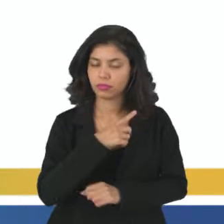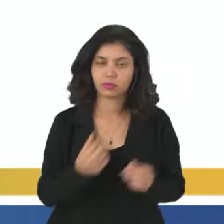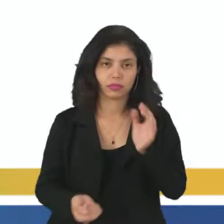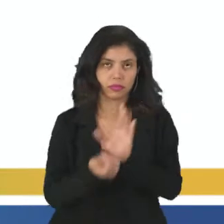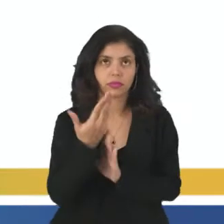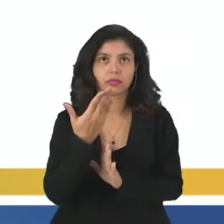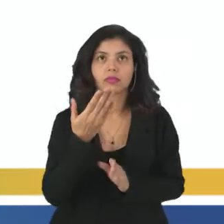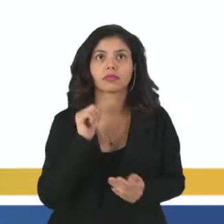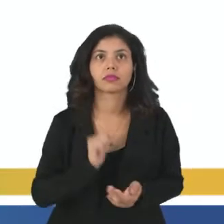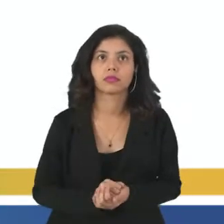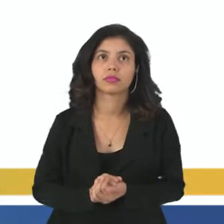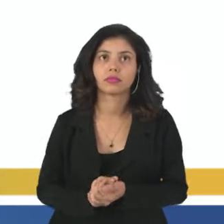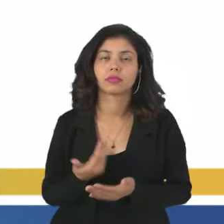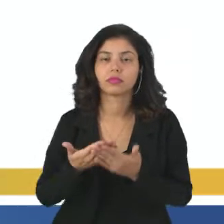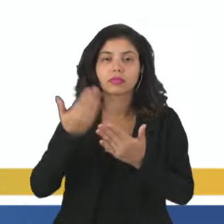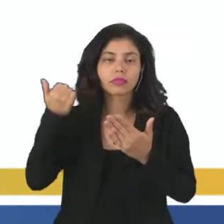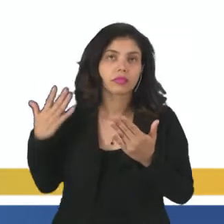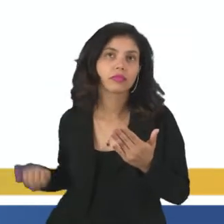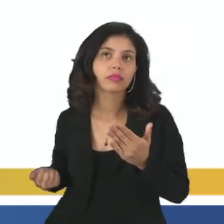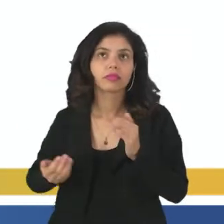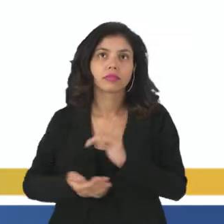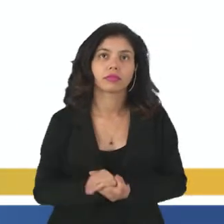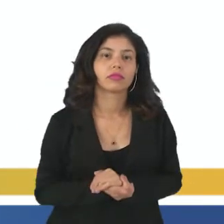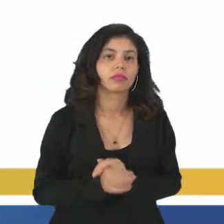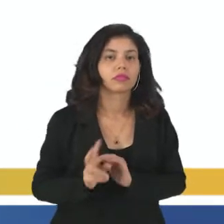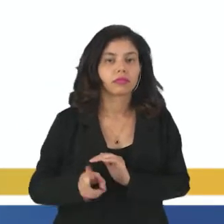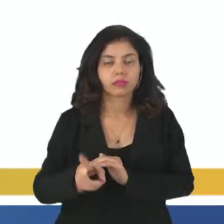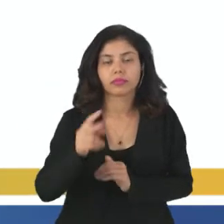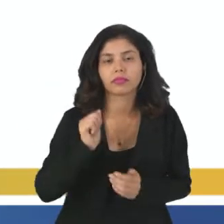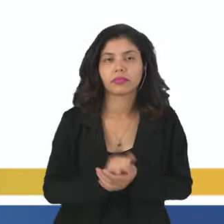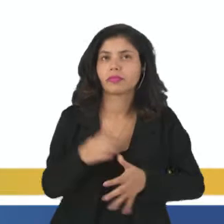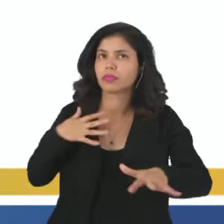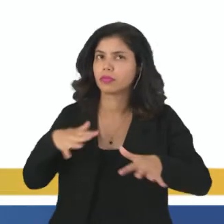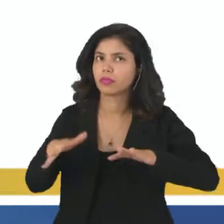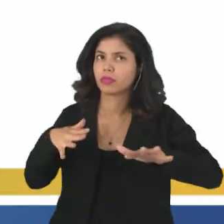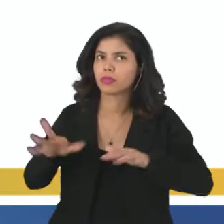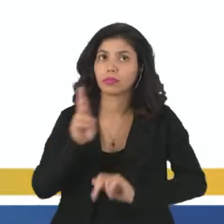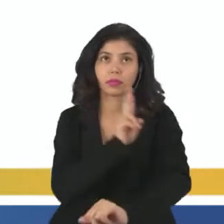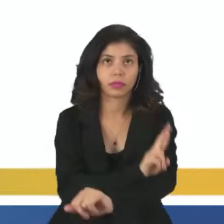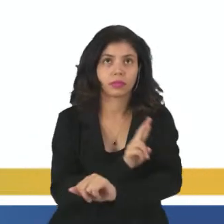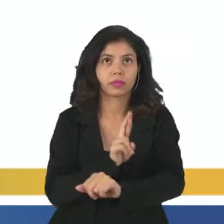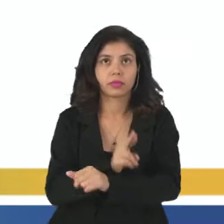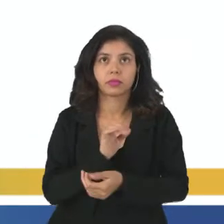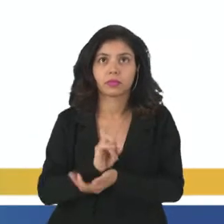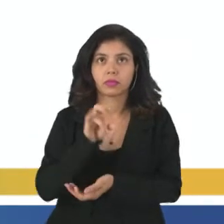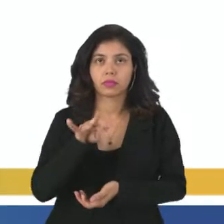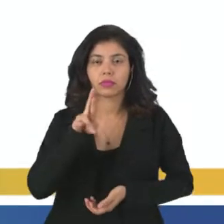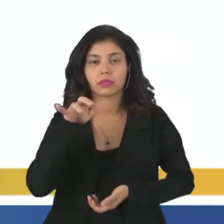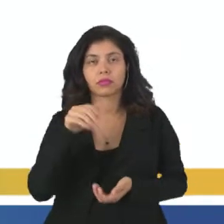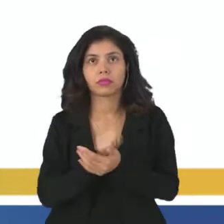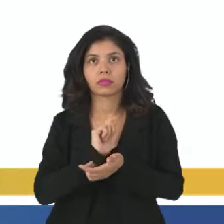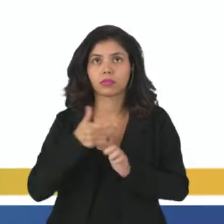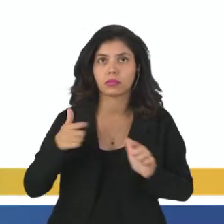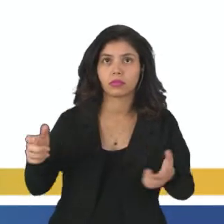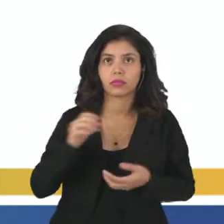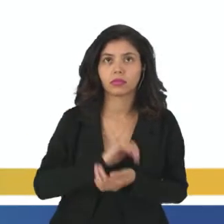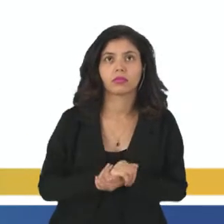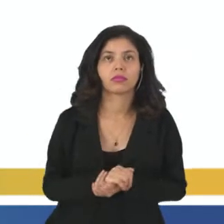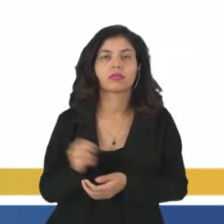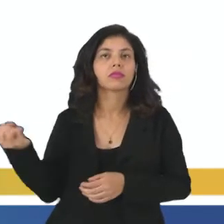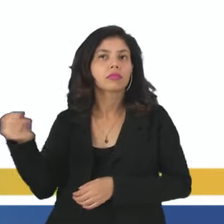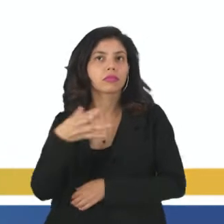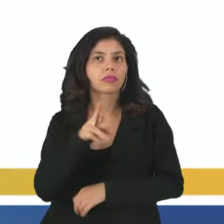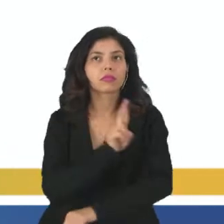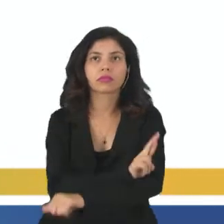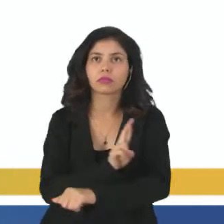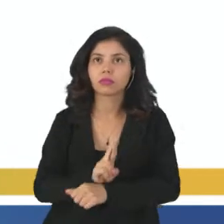criado anteriormente. Continuando, os movimentos religiosos que culminaram na grande reforma religiosa